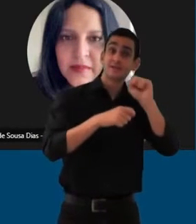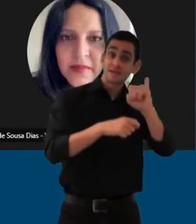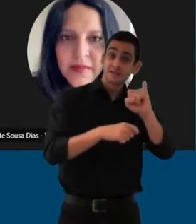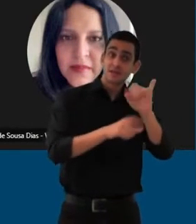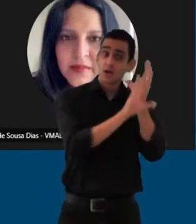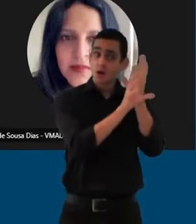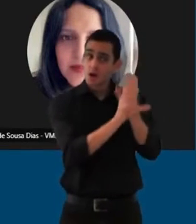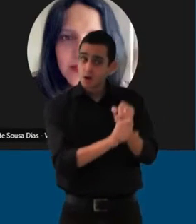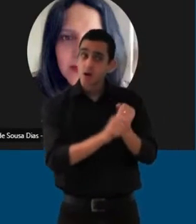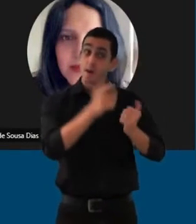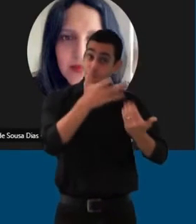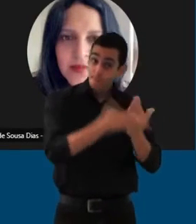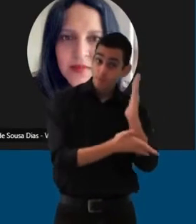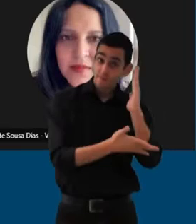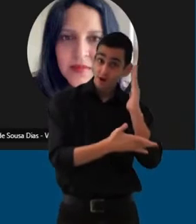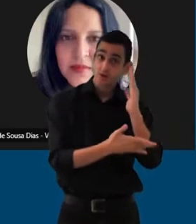eles